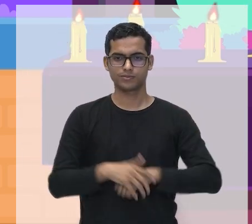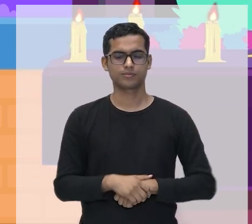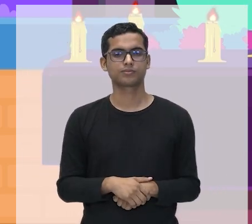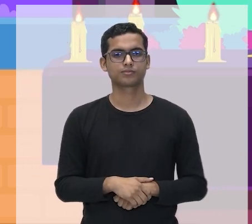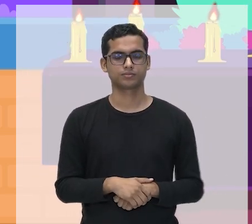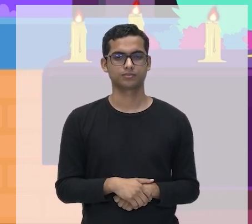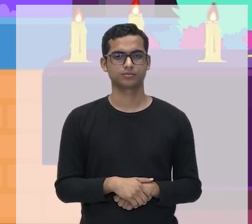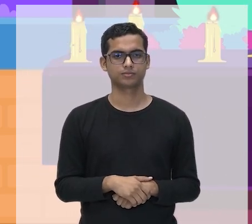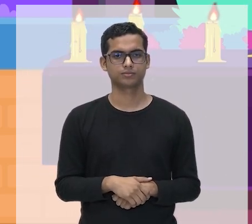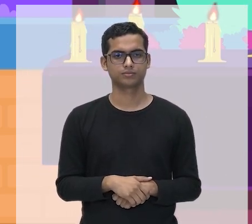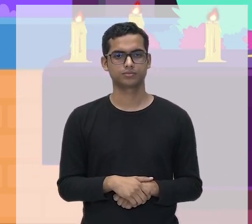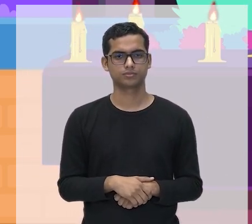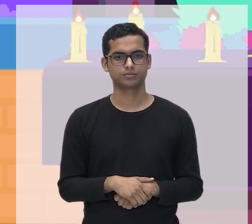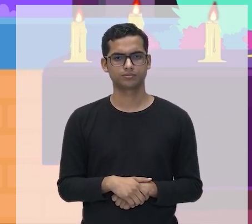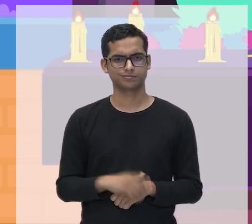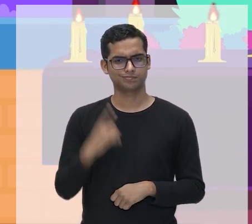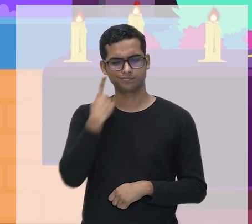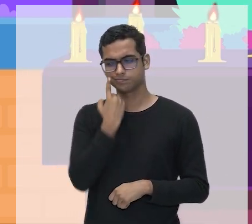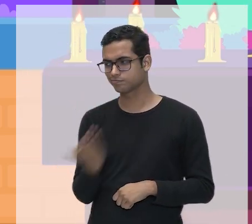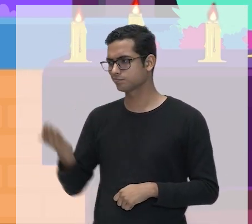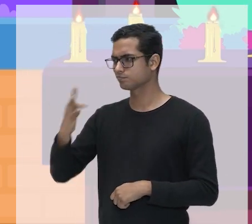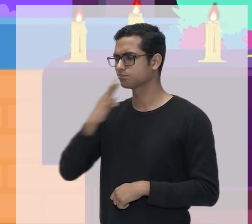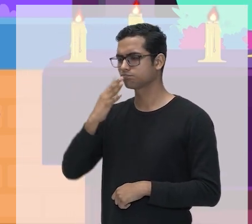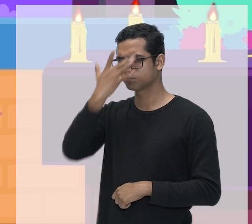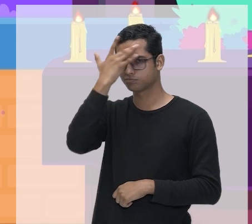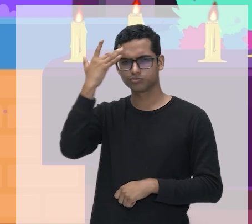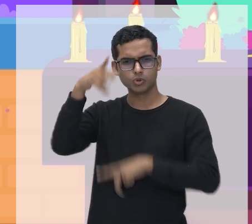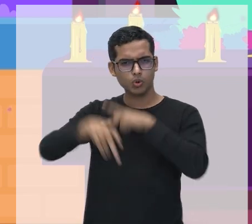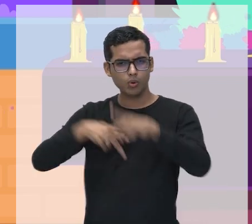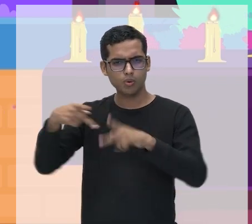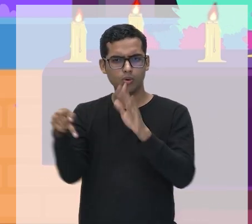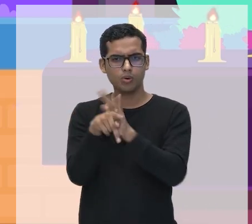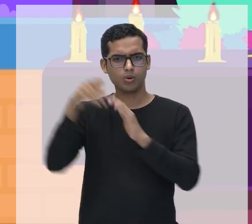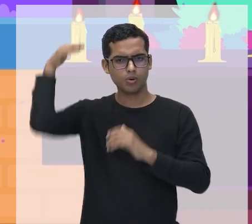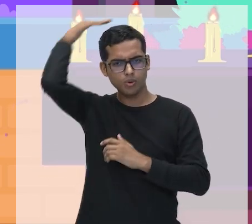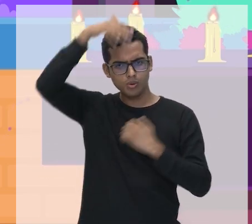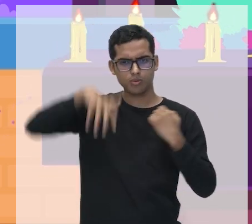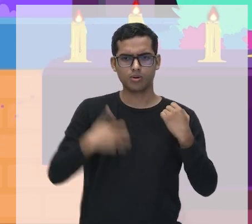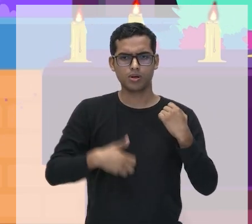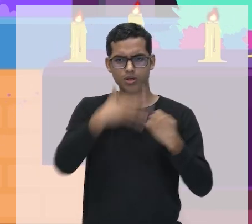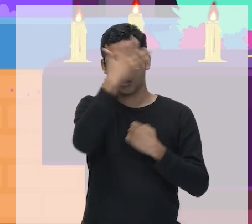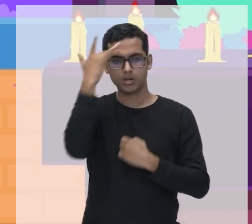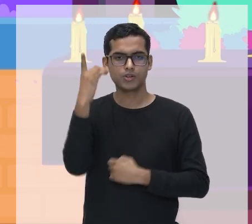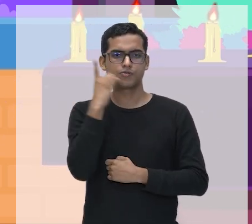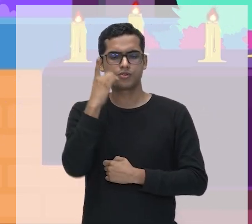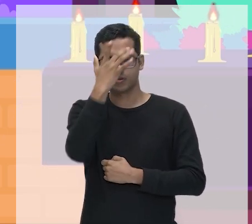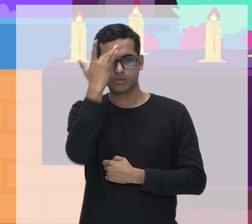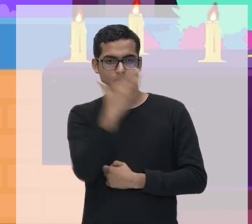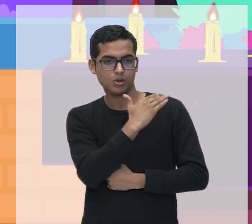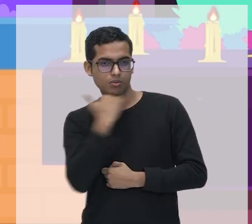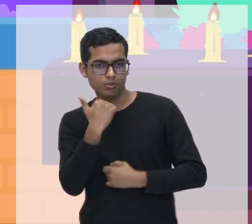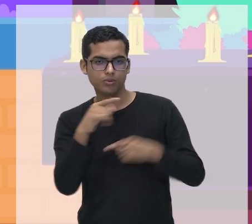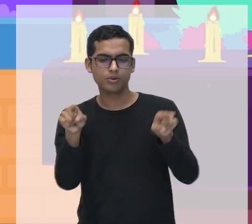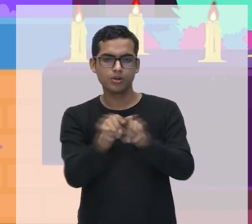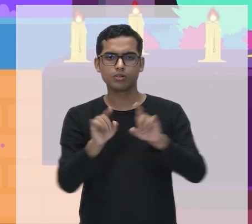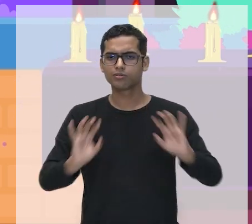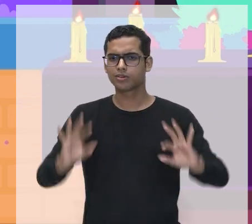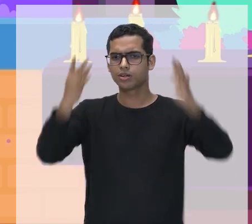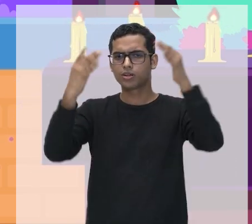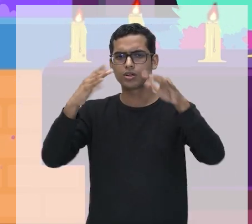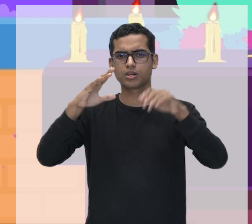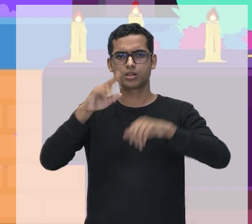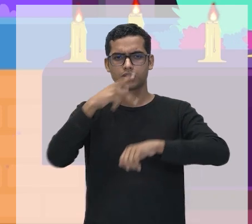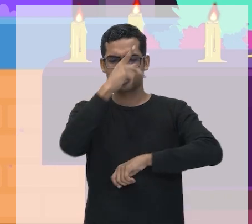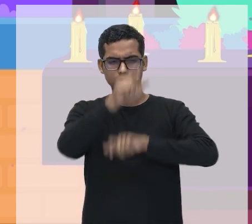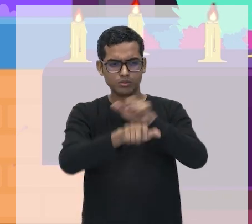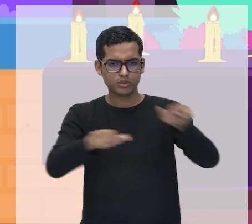Vamos conhecer como os mexicanos vivenciam o Dia de Finados e como eles celebram seus